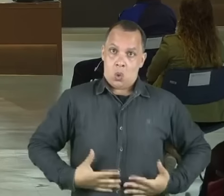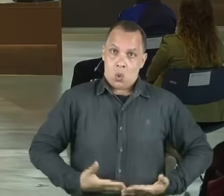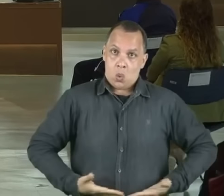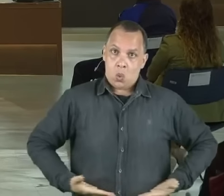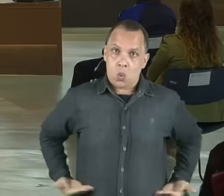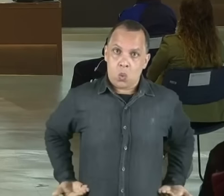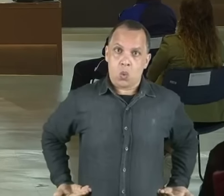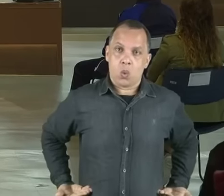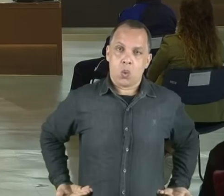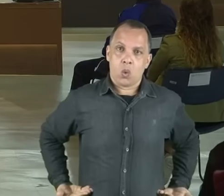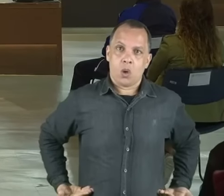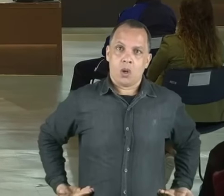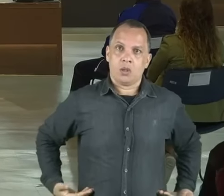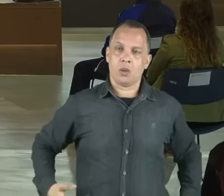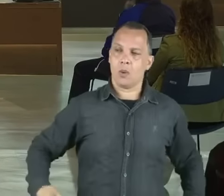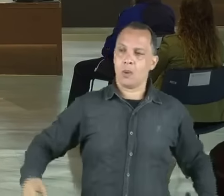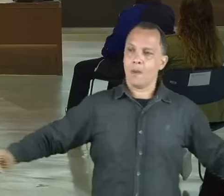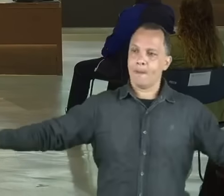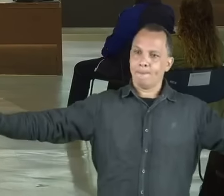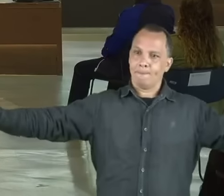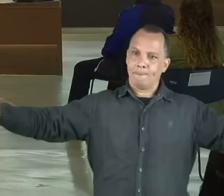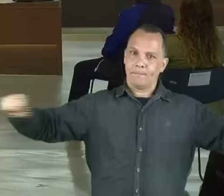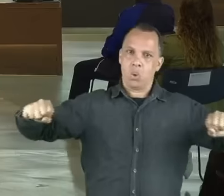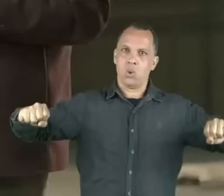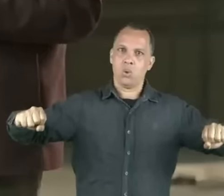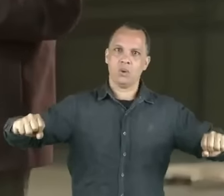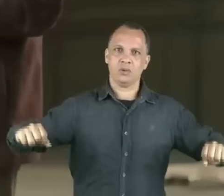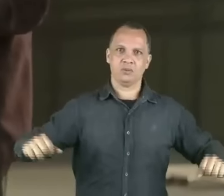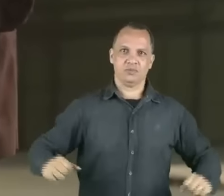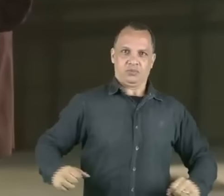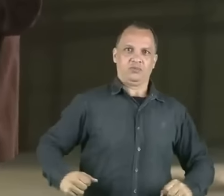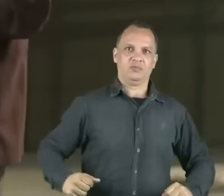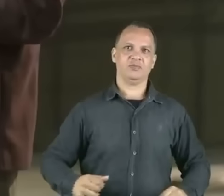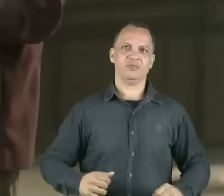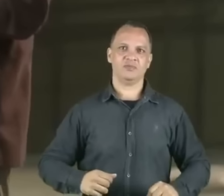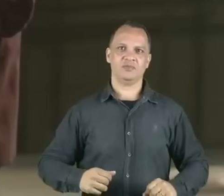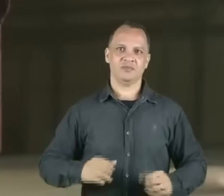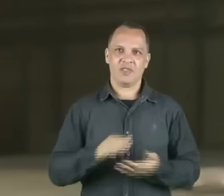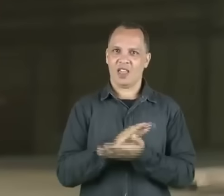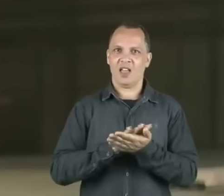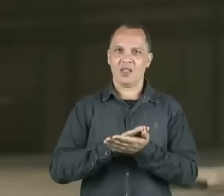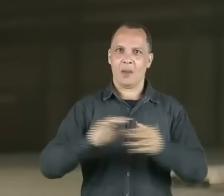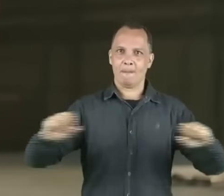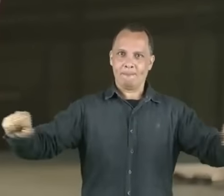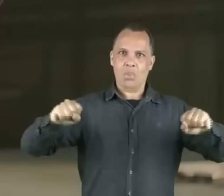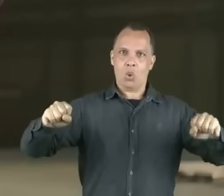verdade que o espírito santo nos guia a toda verdade